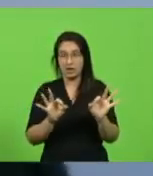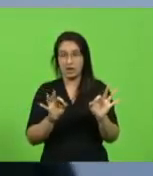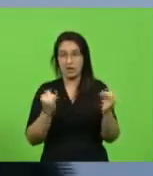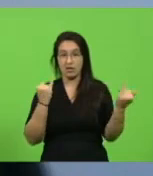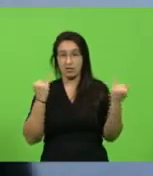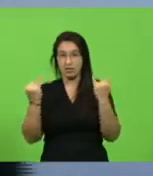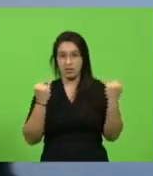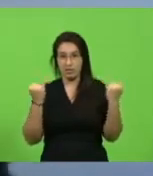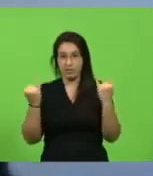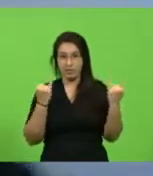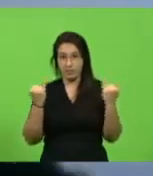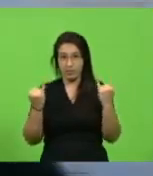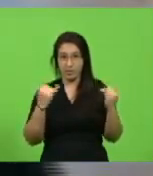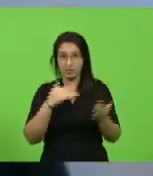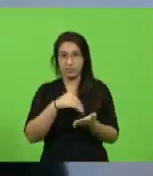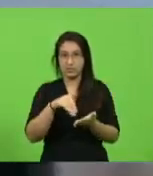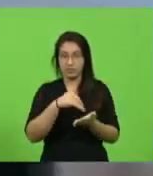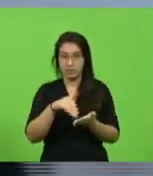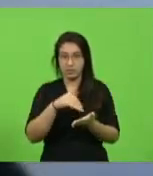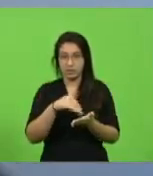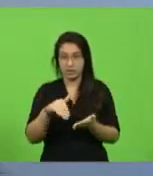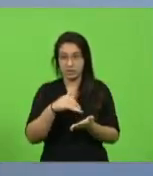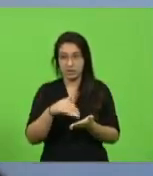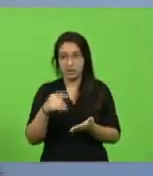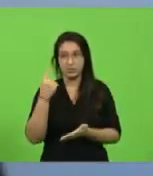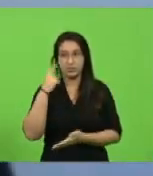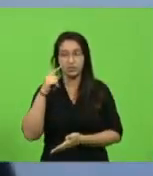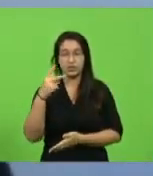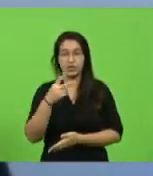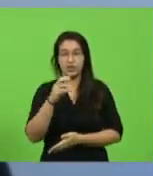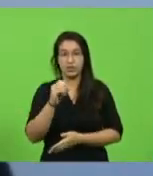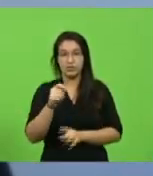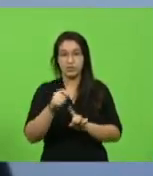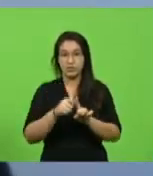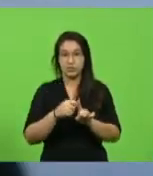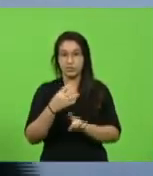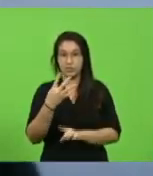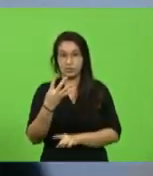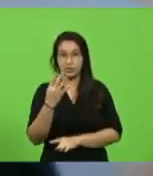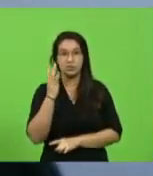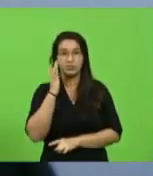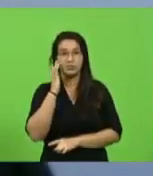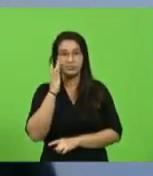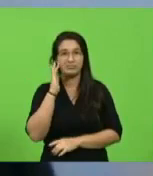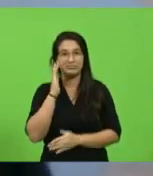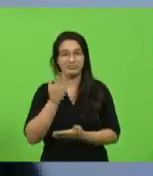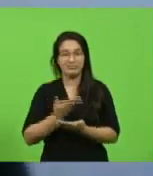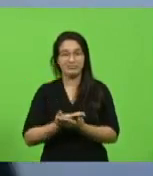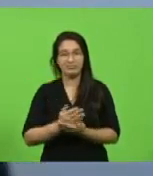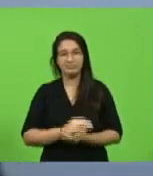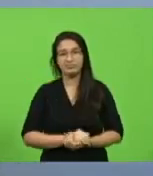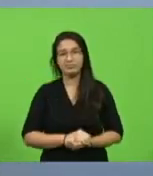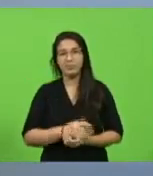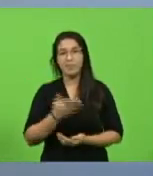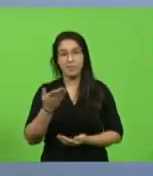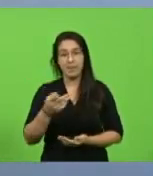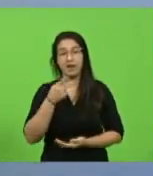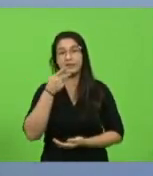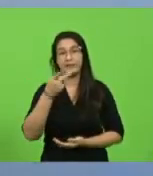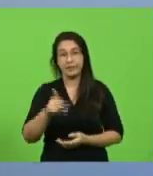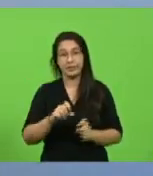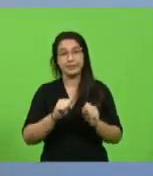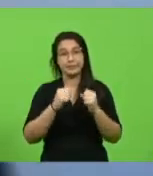pelo secretário, aí sim, no dia 20 do 4, ao que acredito. Conforme afirmado pelo próprio governador em sua